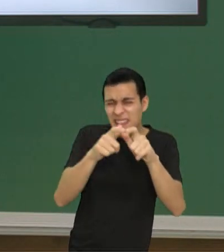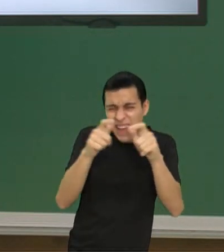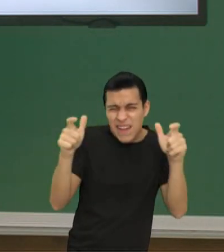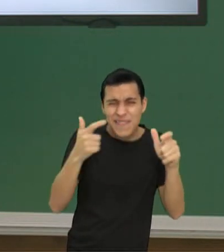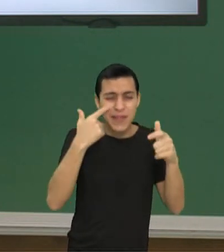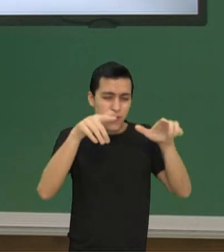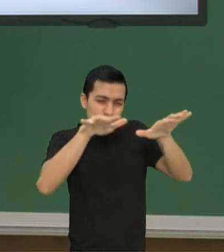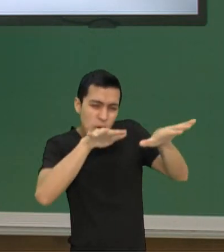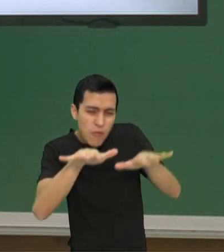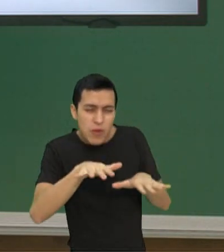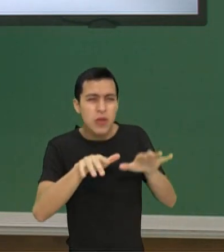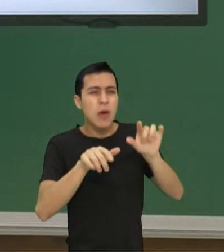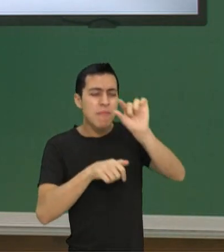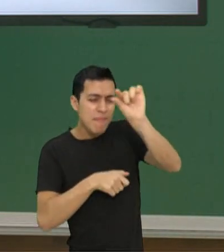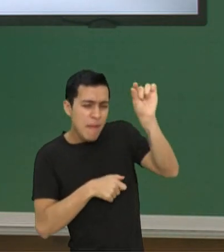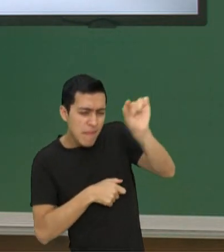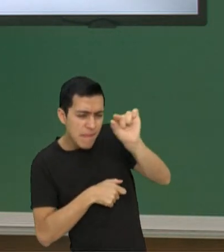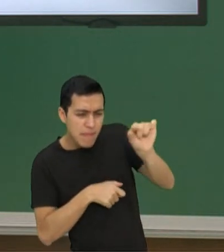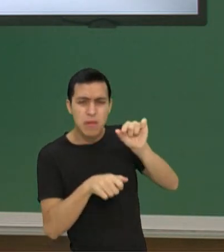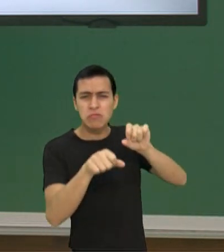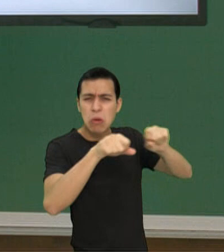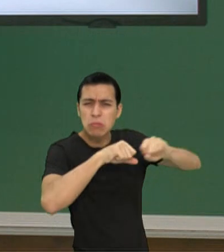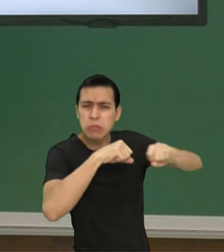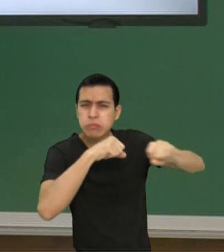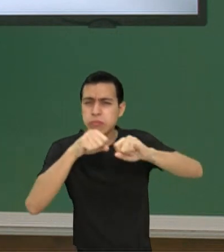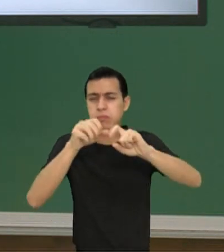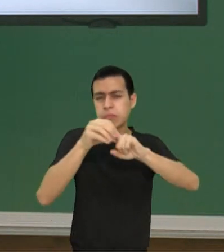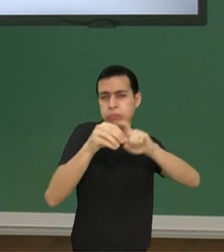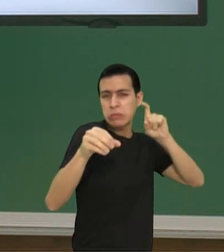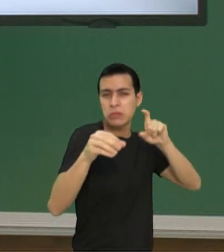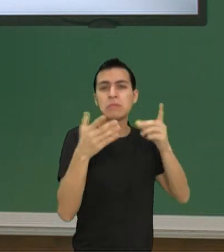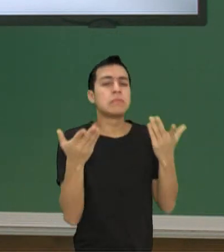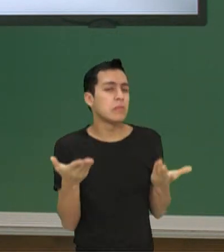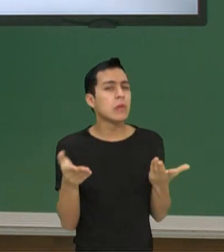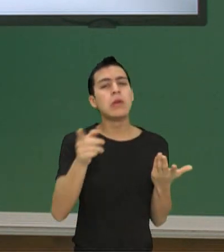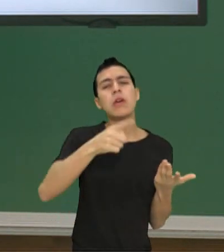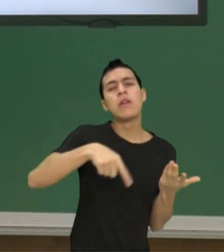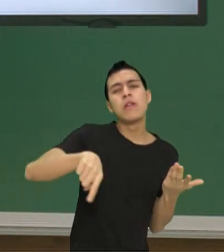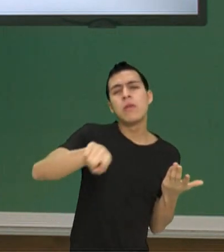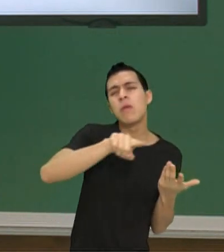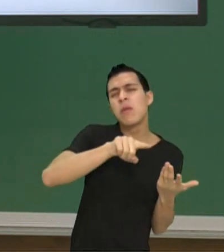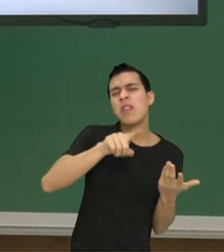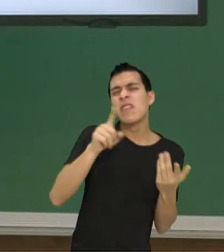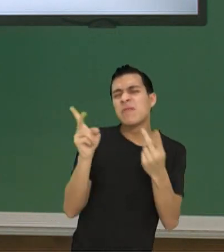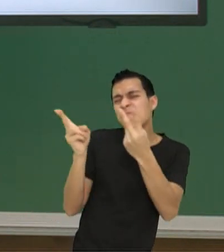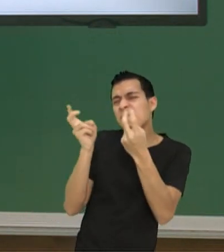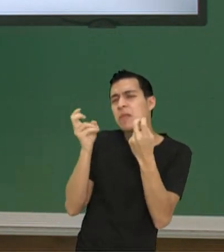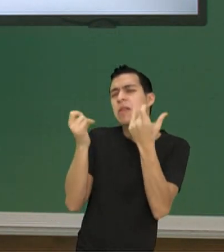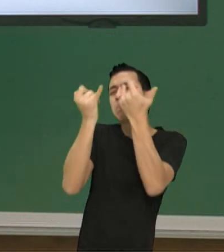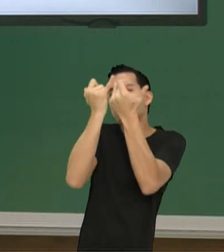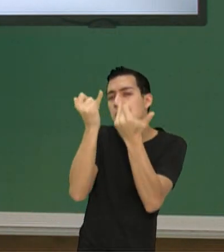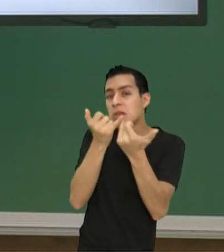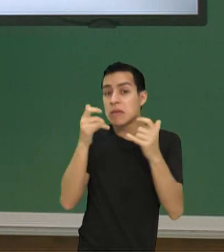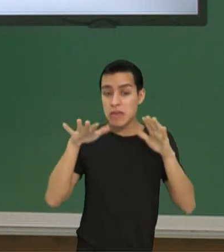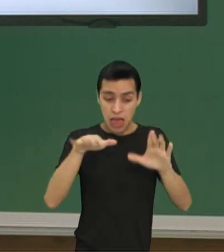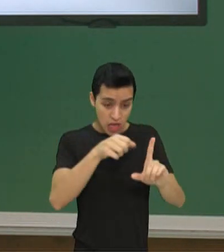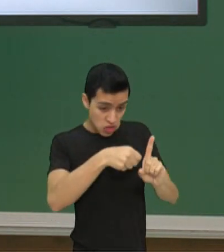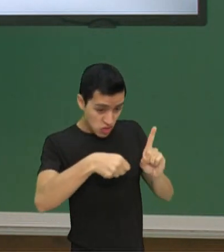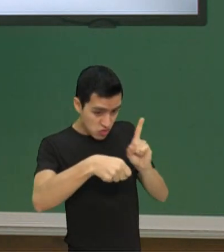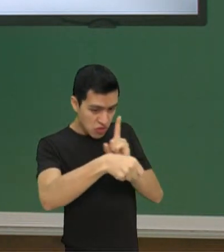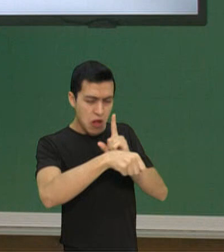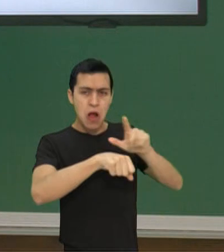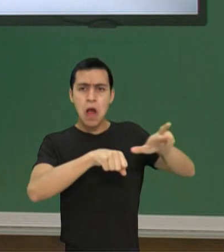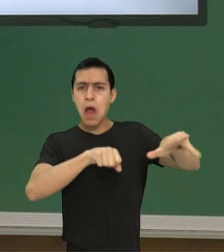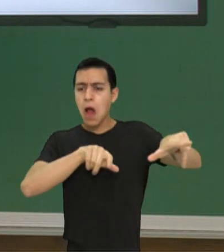desses movimentos de independência. E aí, o que você tem em comum? Você tem em comum uma sociedade muito